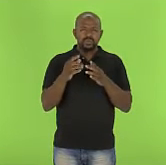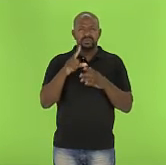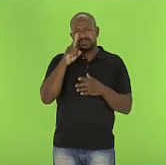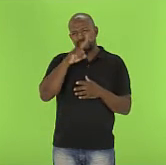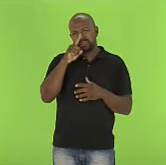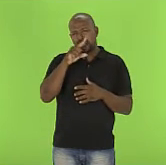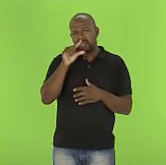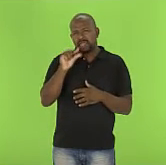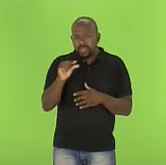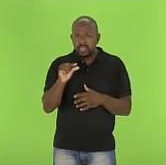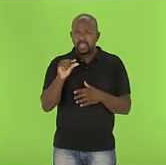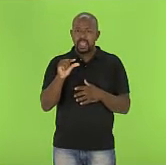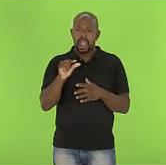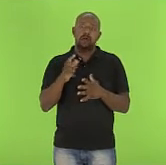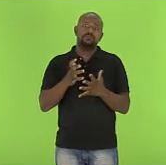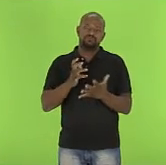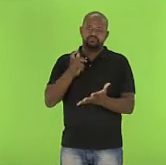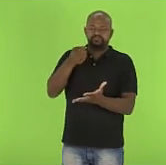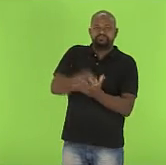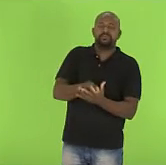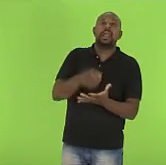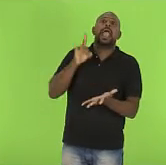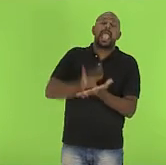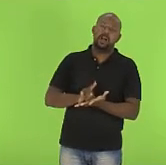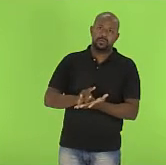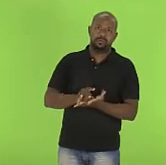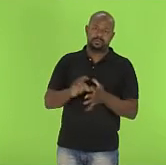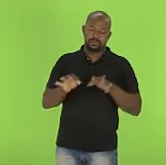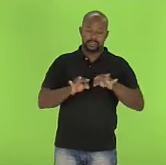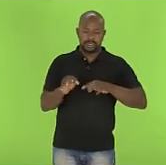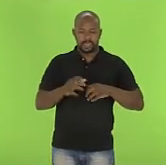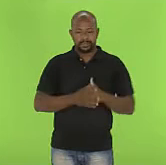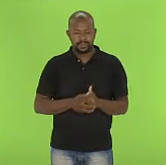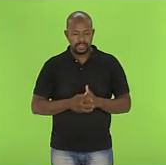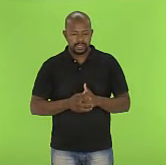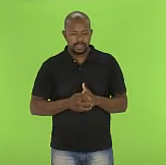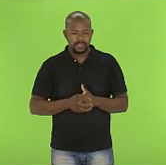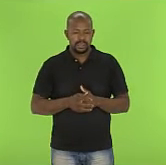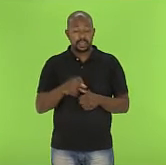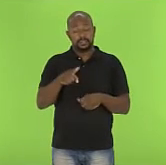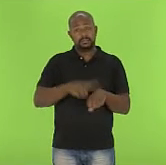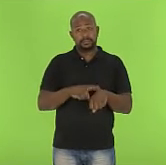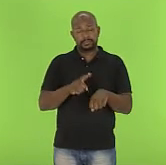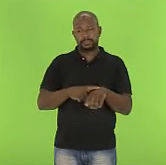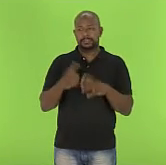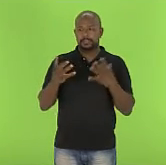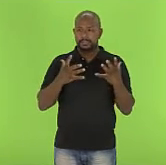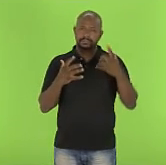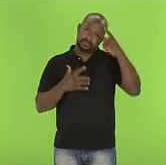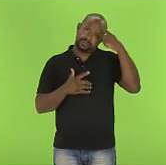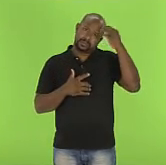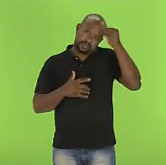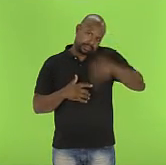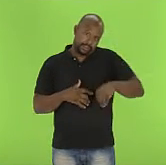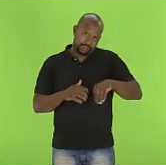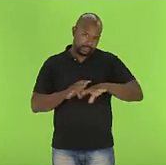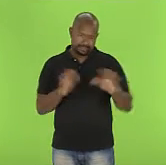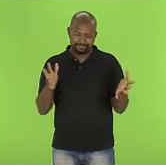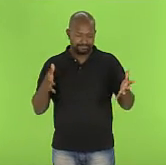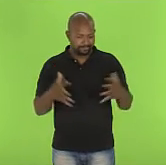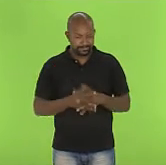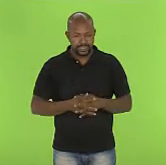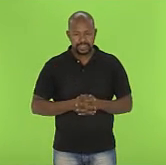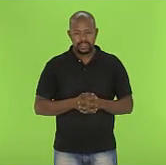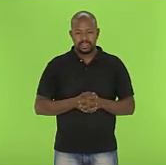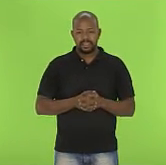muito inferior ao investimento real do projeto, né? E aí, nesse momento, a gente pensou em desistir da